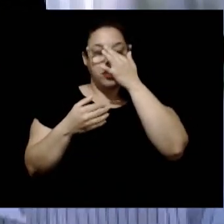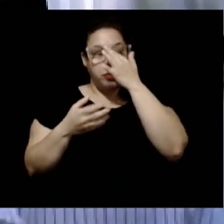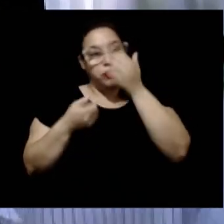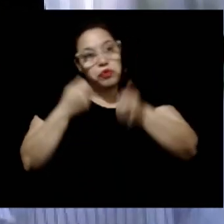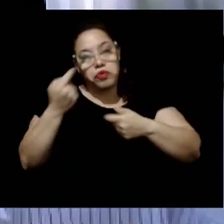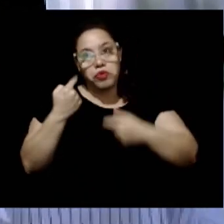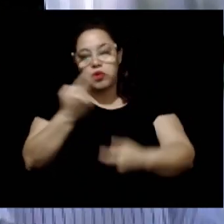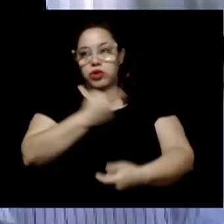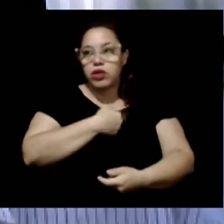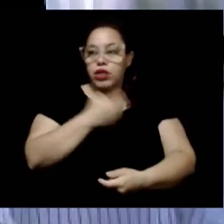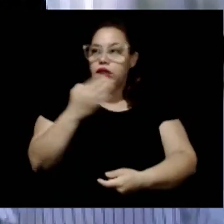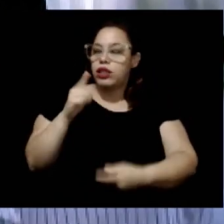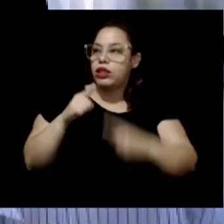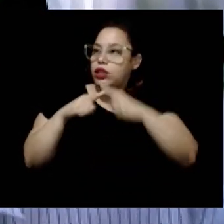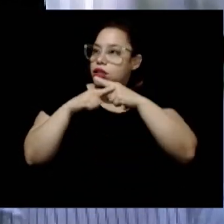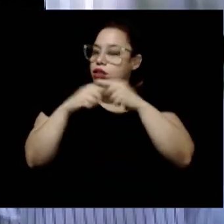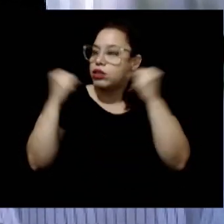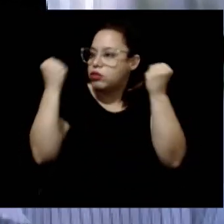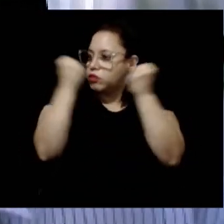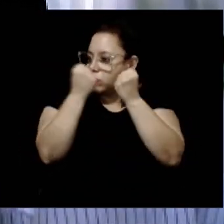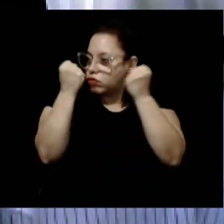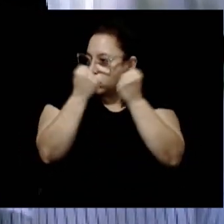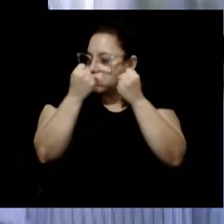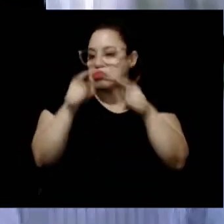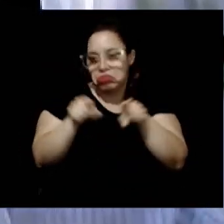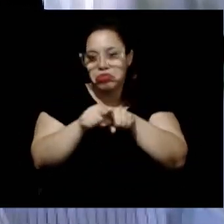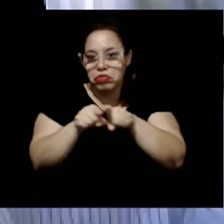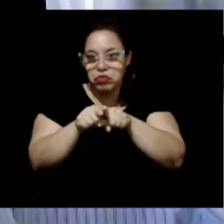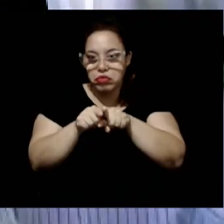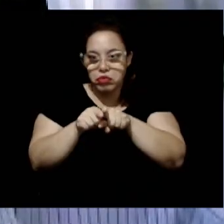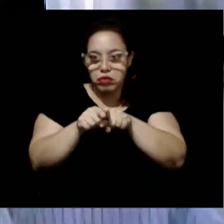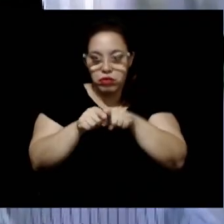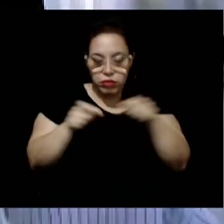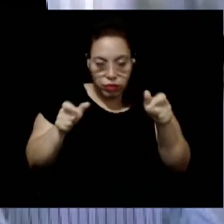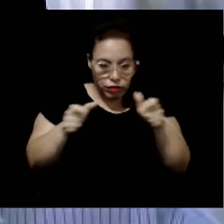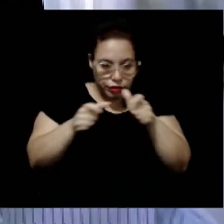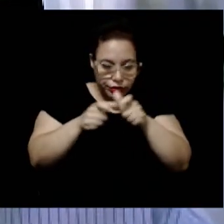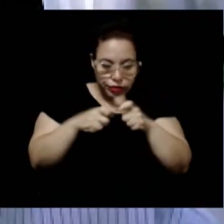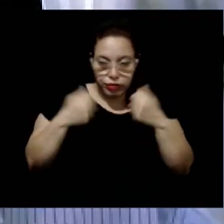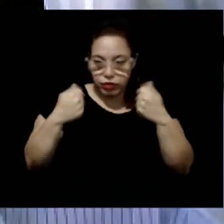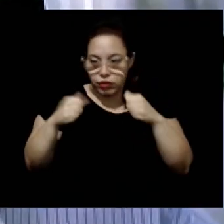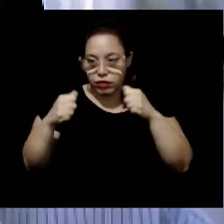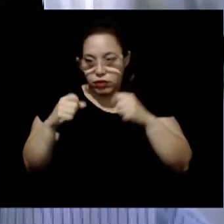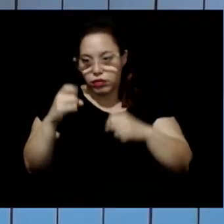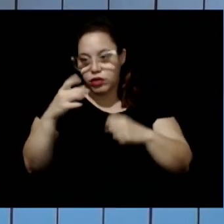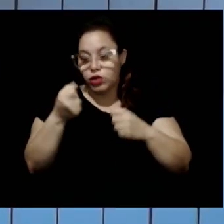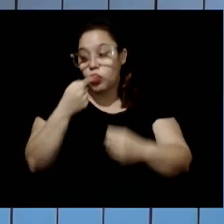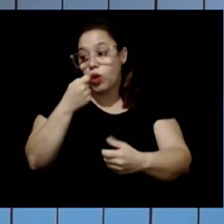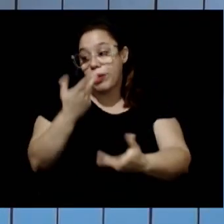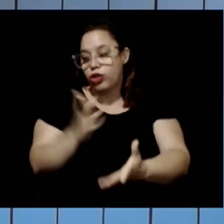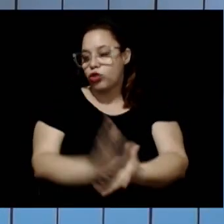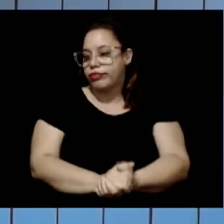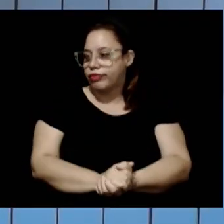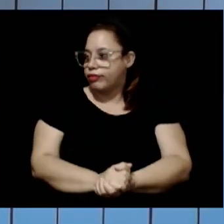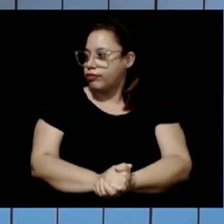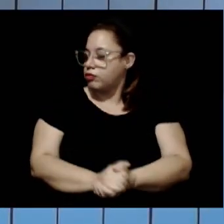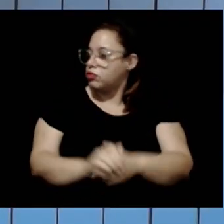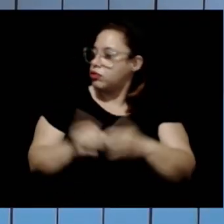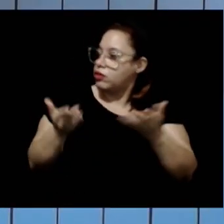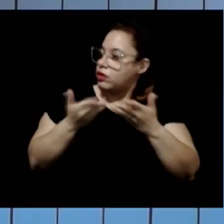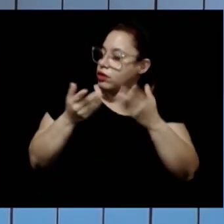é exercício e emagrecimento também, eu diminuo a necessidade, talvez, de remédio. Agora, doutor, vamos falar um pouquinho